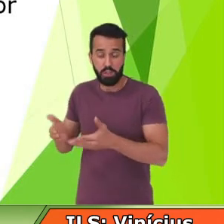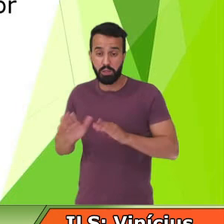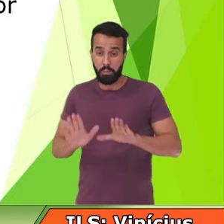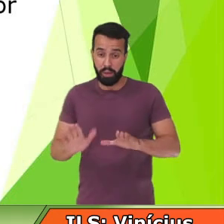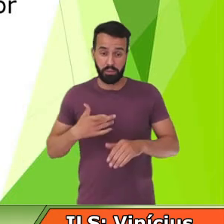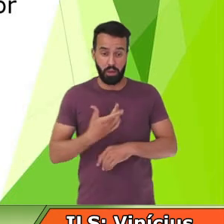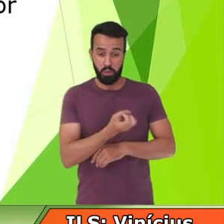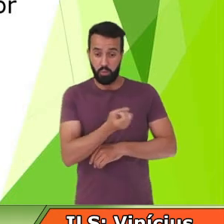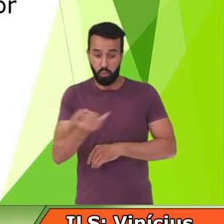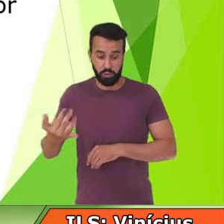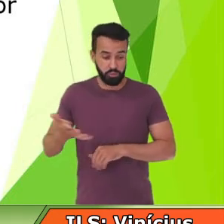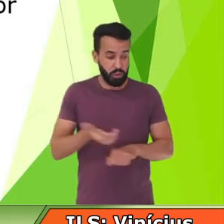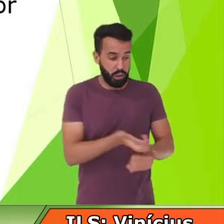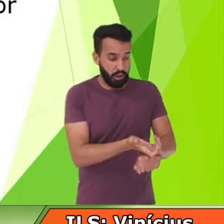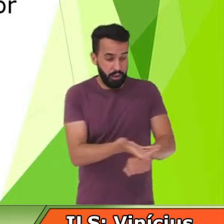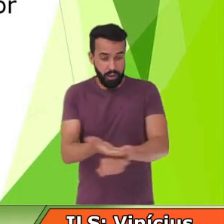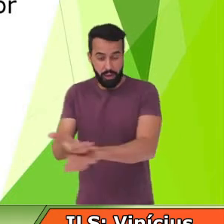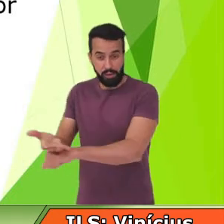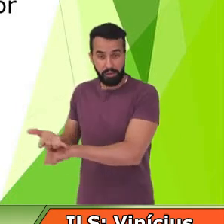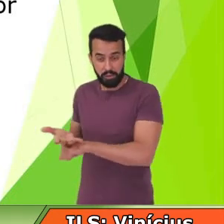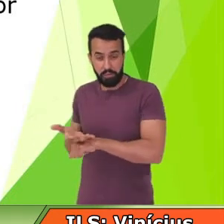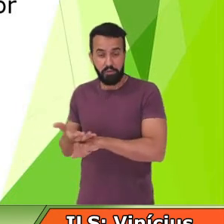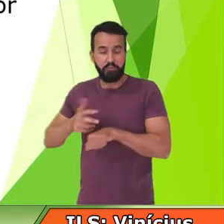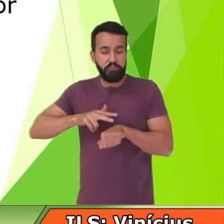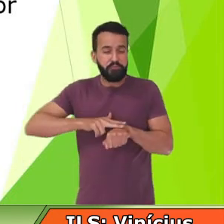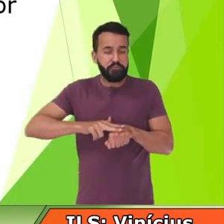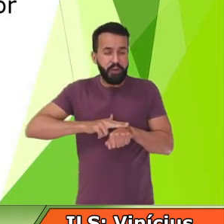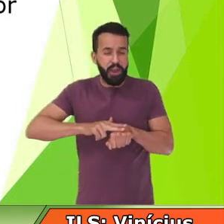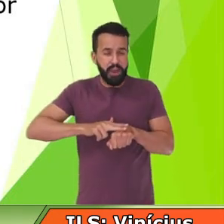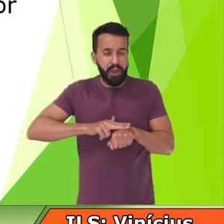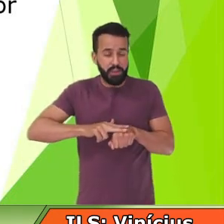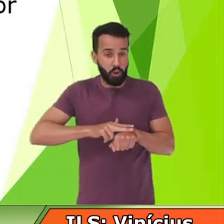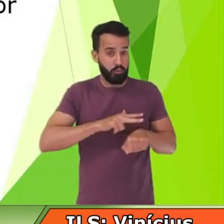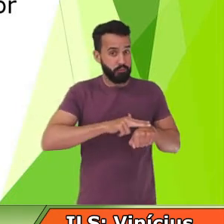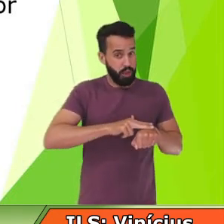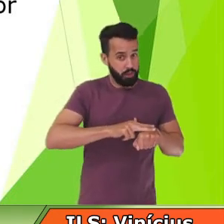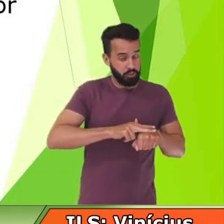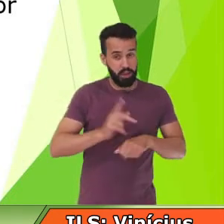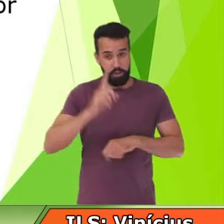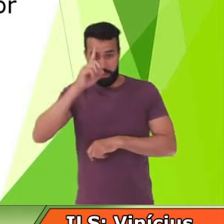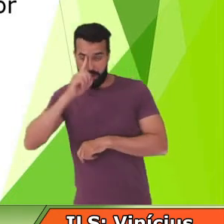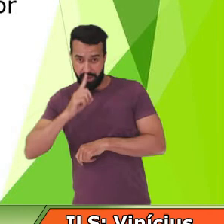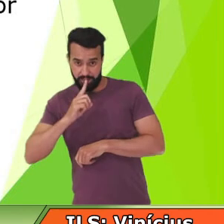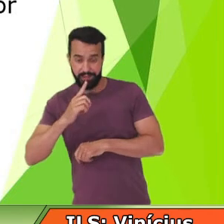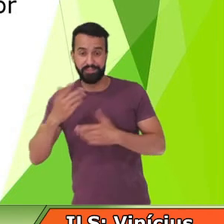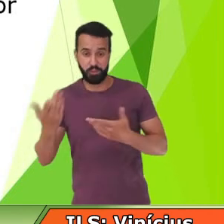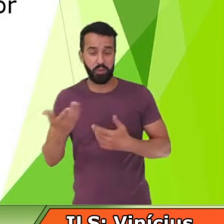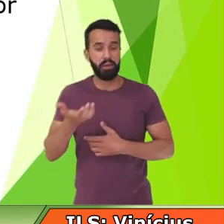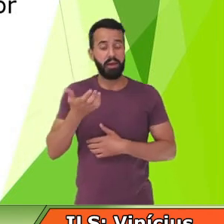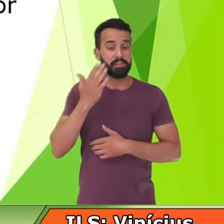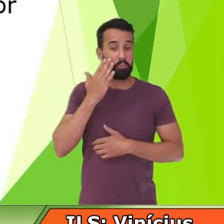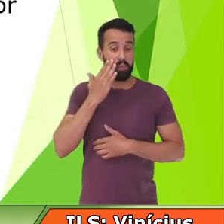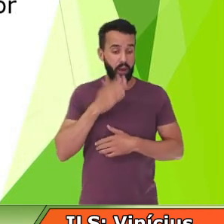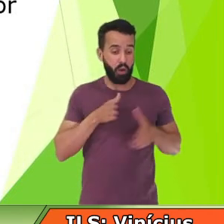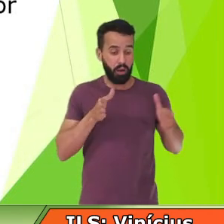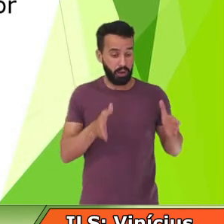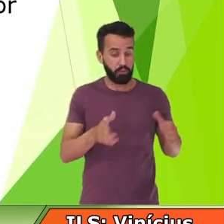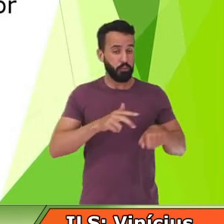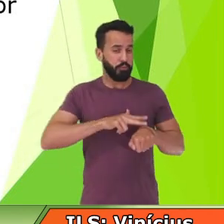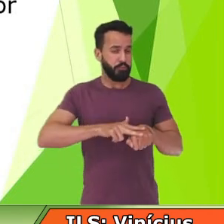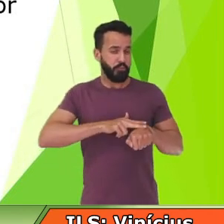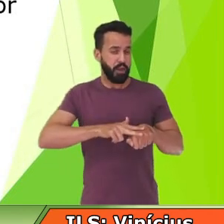quadrados de grama verde? Repare que são duas cores, verde e amarela. Nós queremos saber somente da